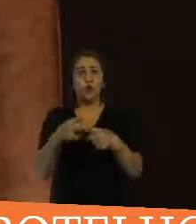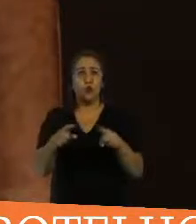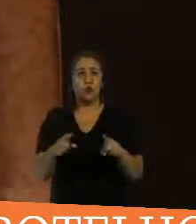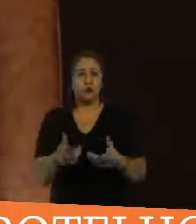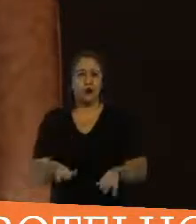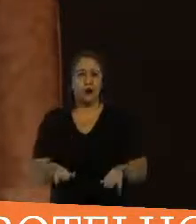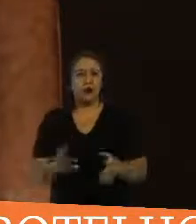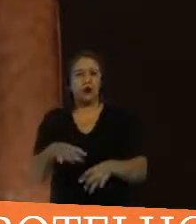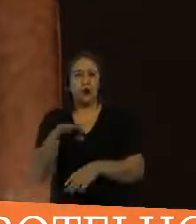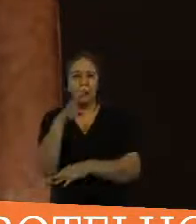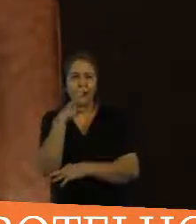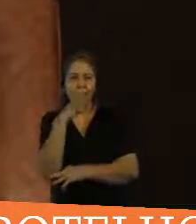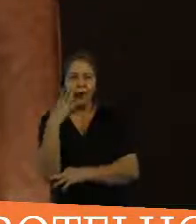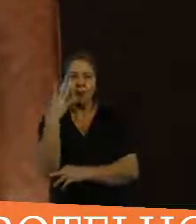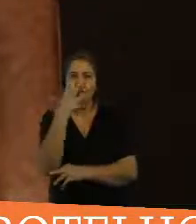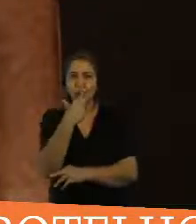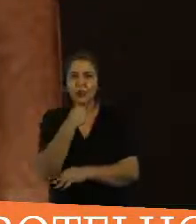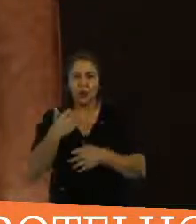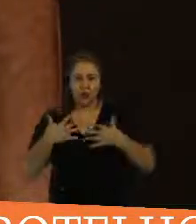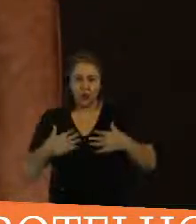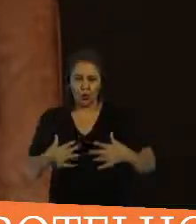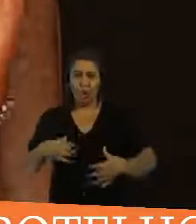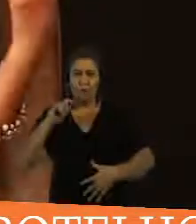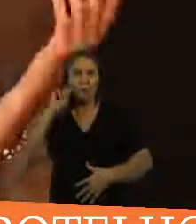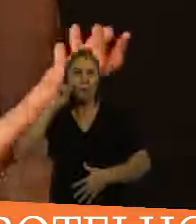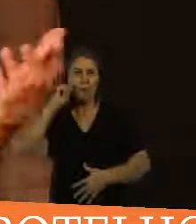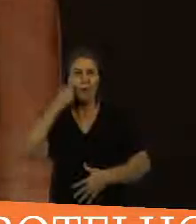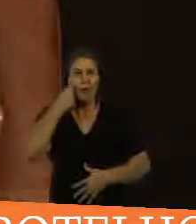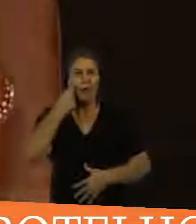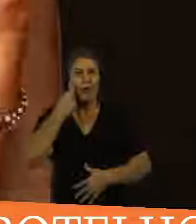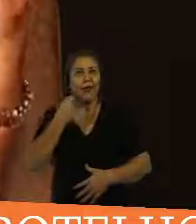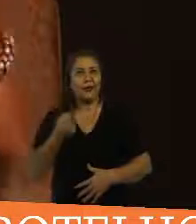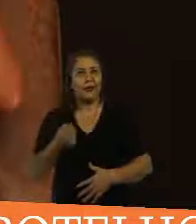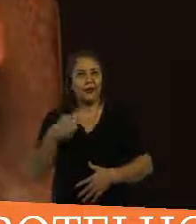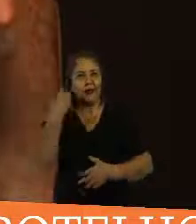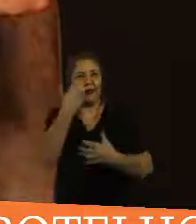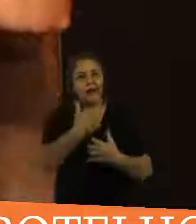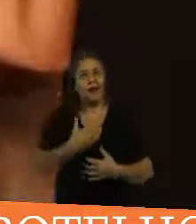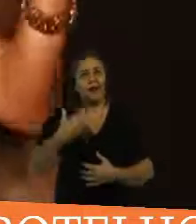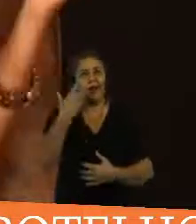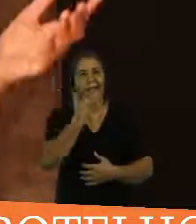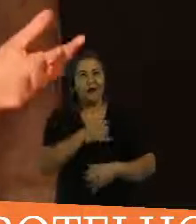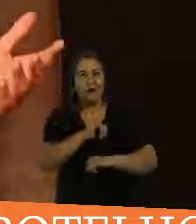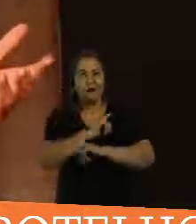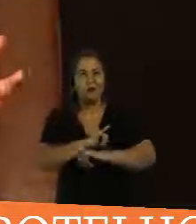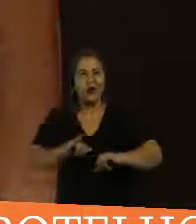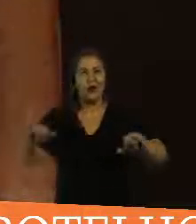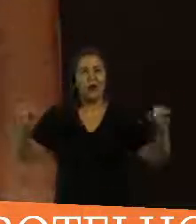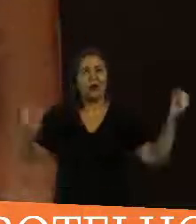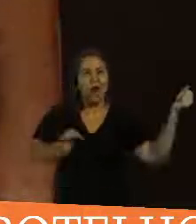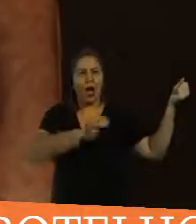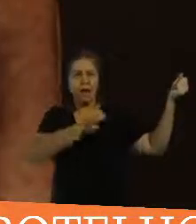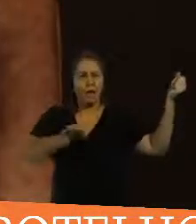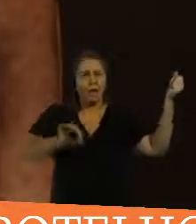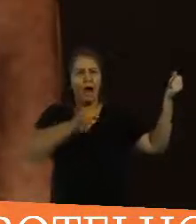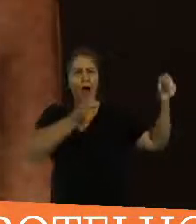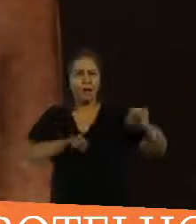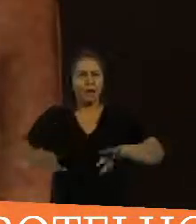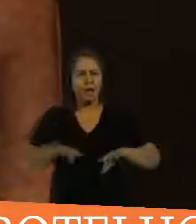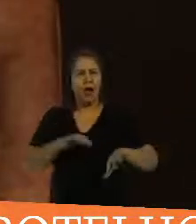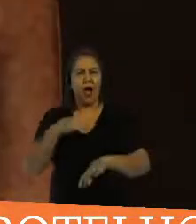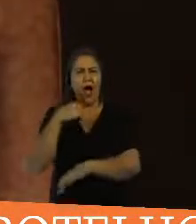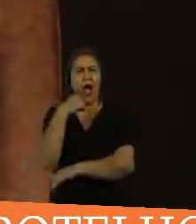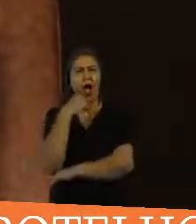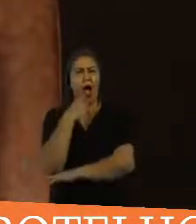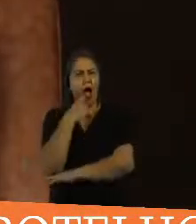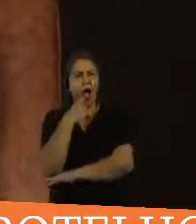bonito aquele povo todo bonito, de preto, e aqueles cantores, aquela coisa, aquela propaganda grandiosa. Eu falei, você quer saber?